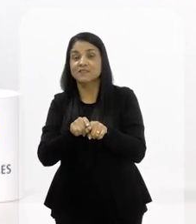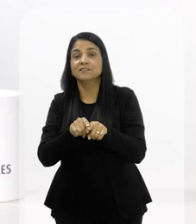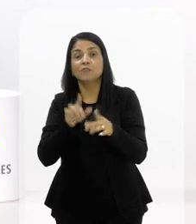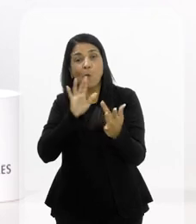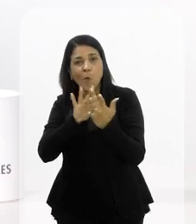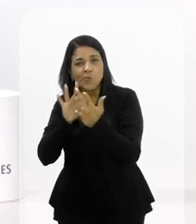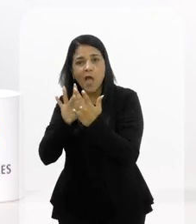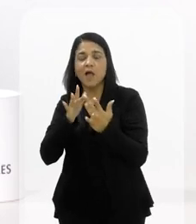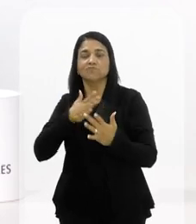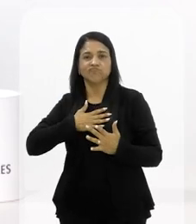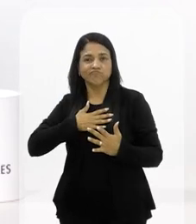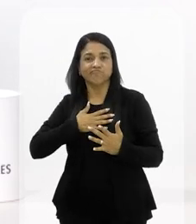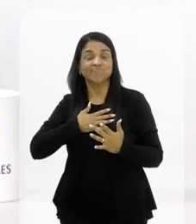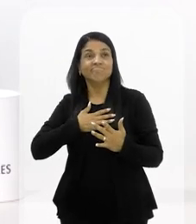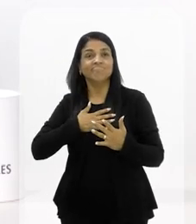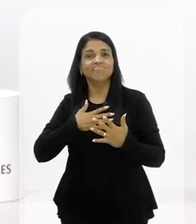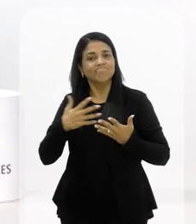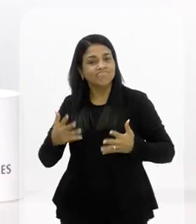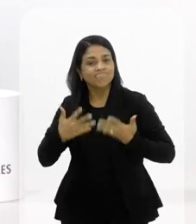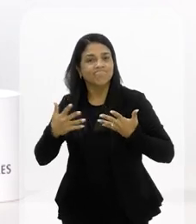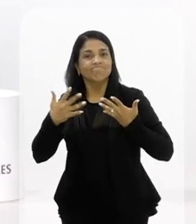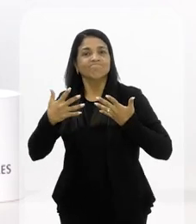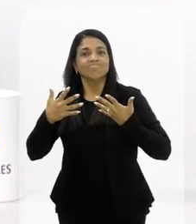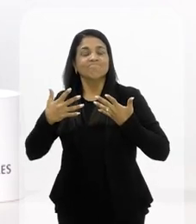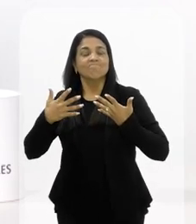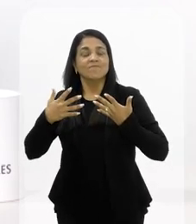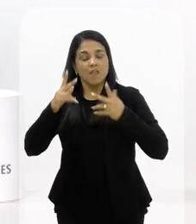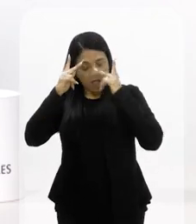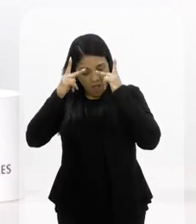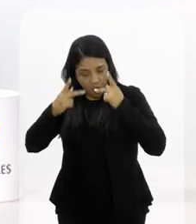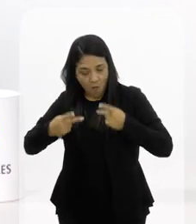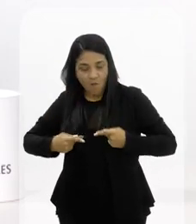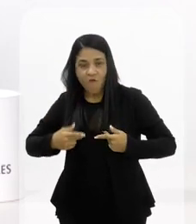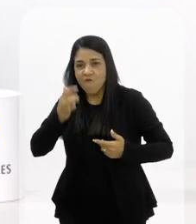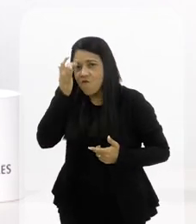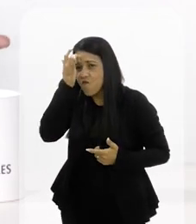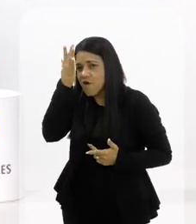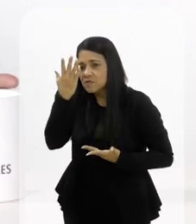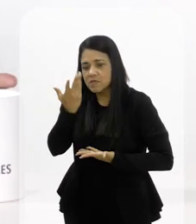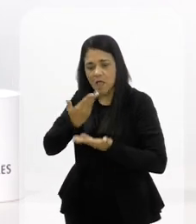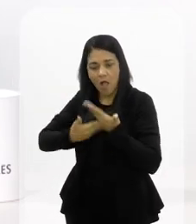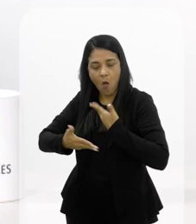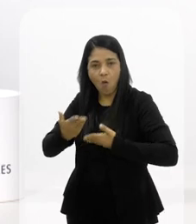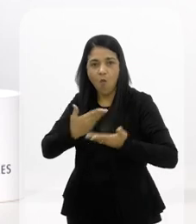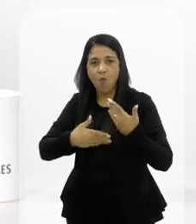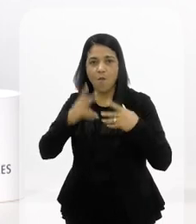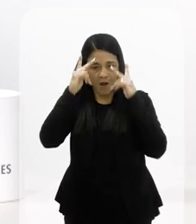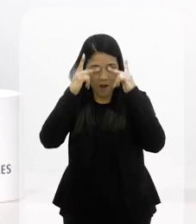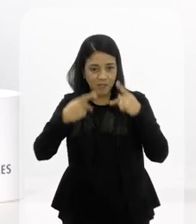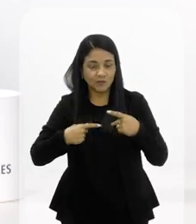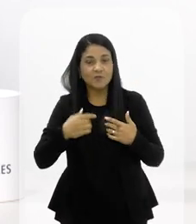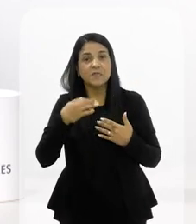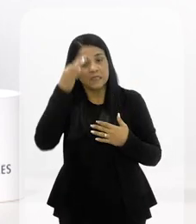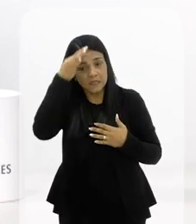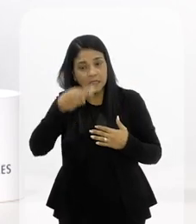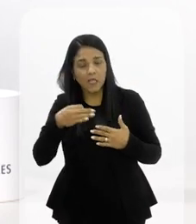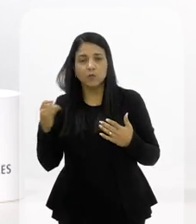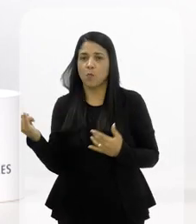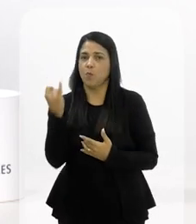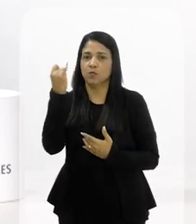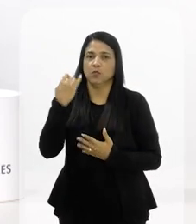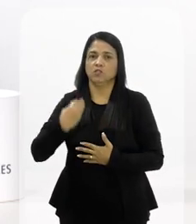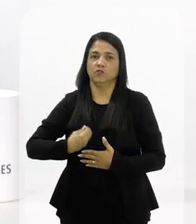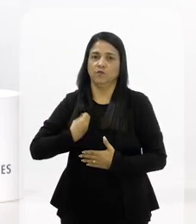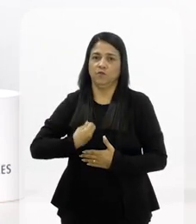contato Porque isso me dava uma uma uma presença humana uma facilidade de lidar com o ser humano que hoje eu entendo como isso foi